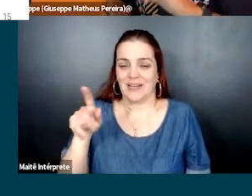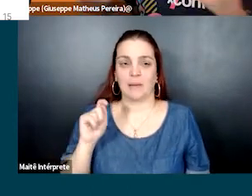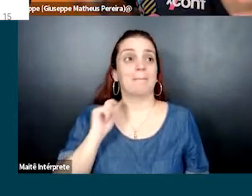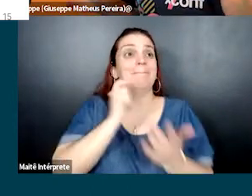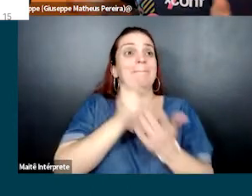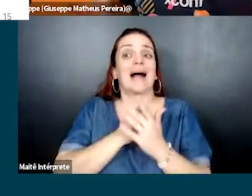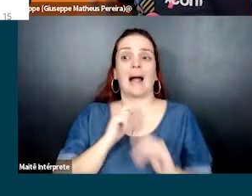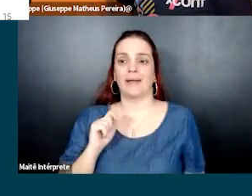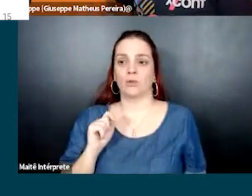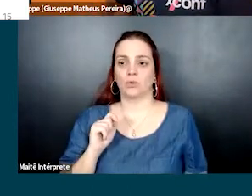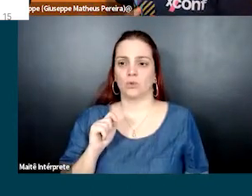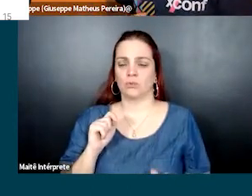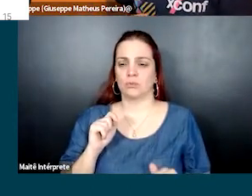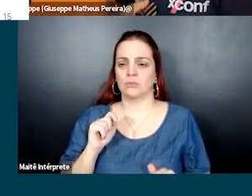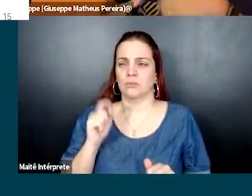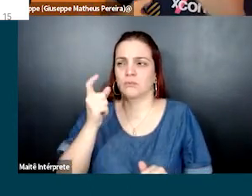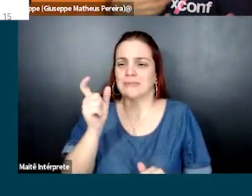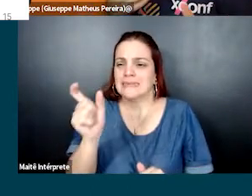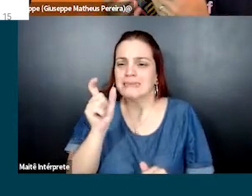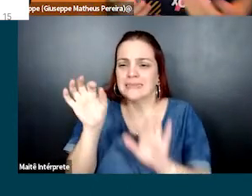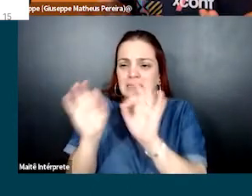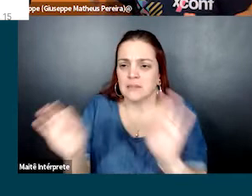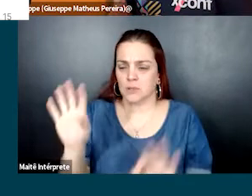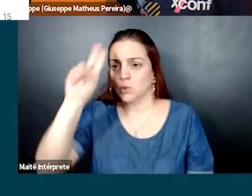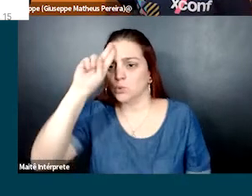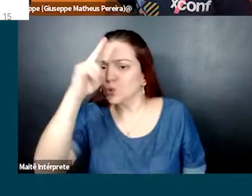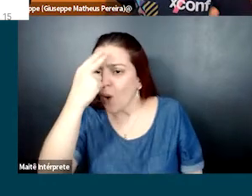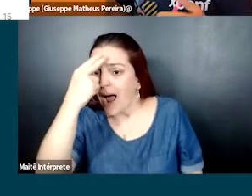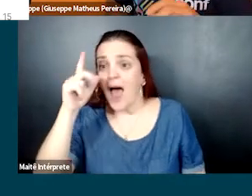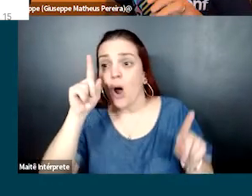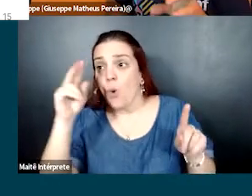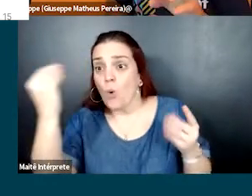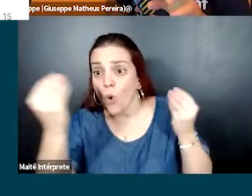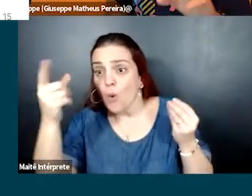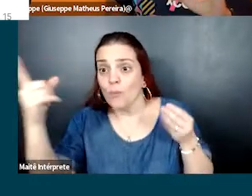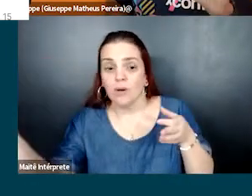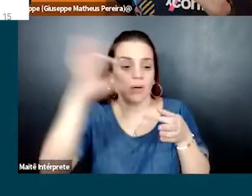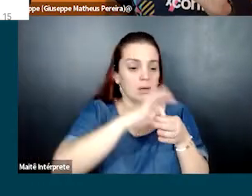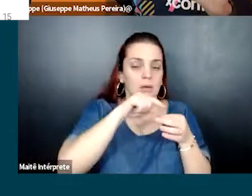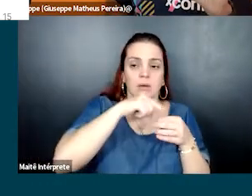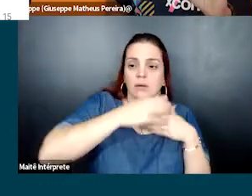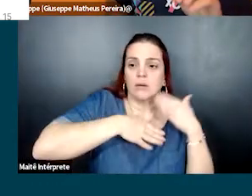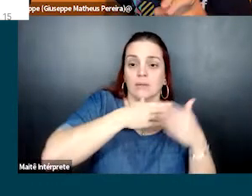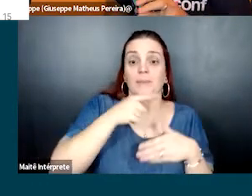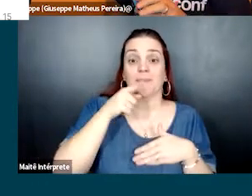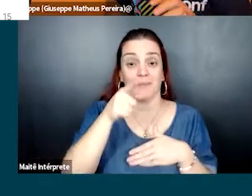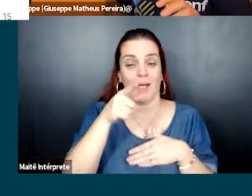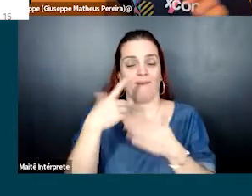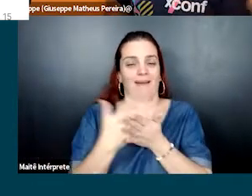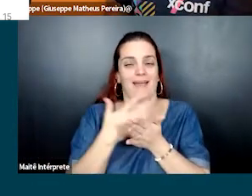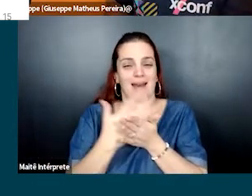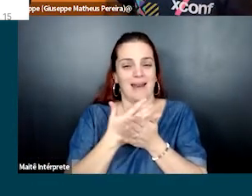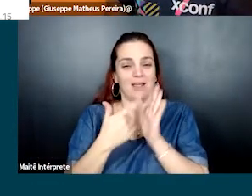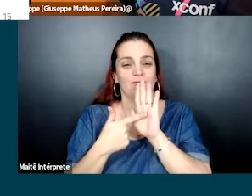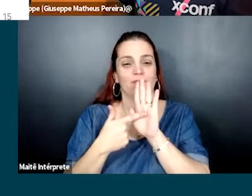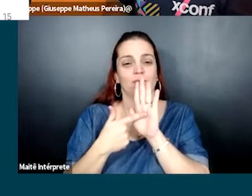é pagamento. Isso não é um domínio. É que o usuário resolve o problema de quem, né? E o problema ele se estende quando o livro entra